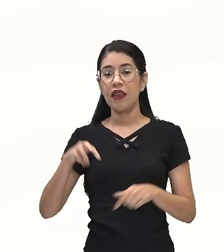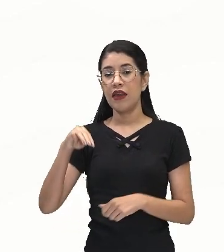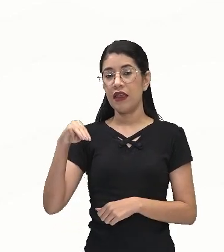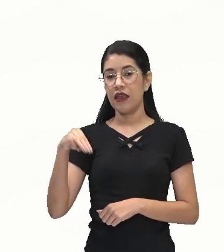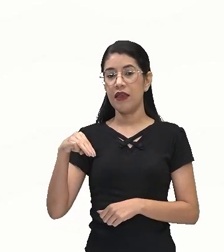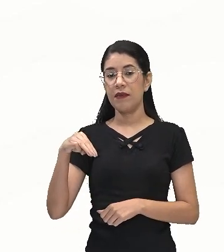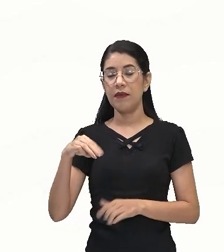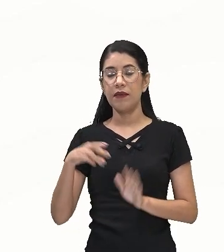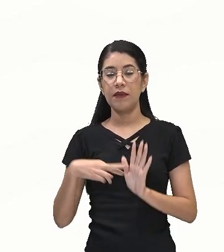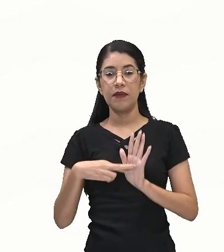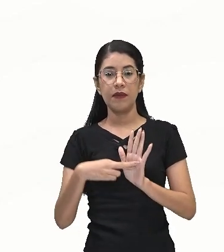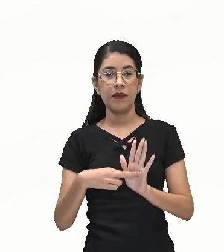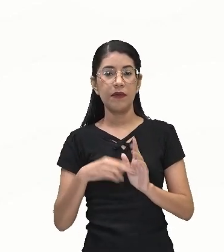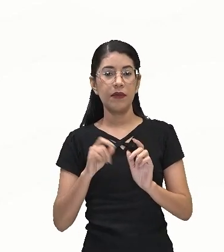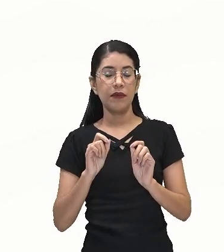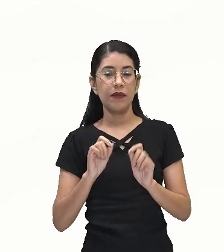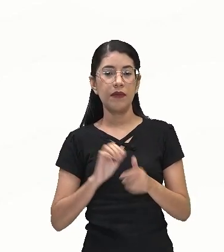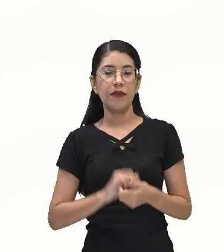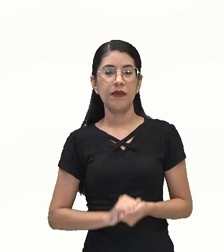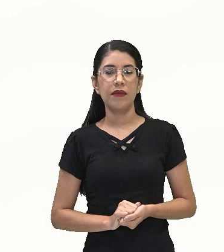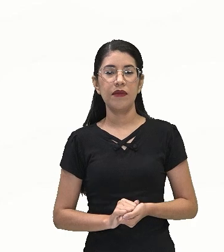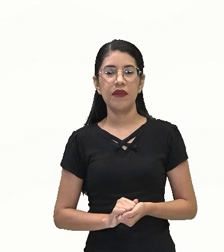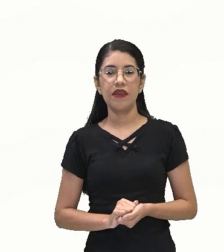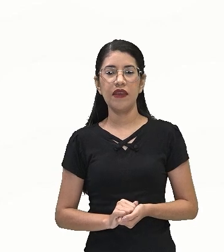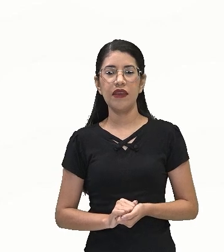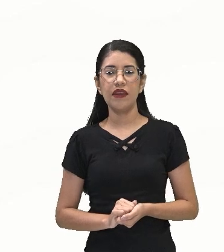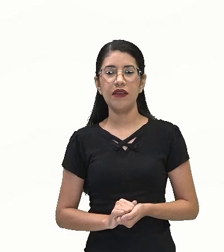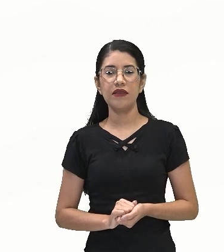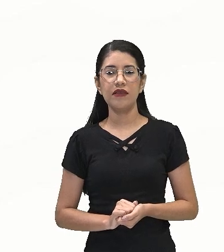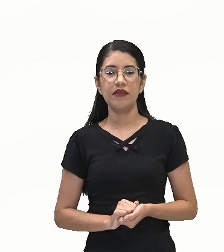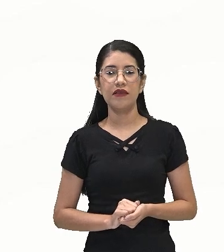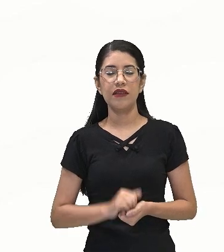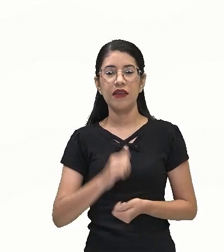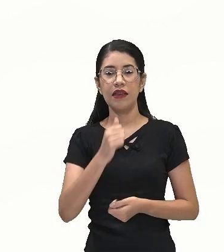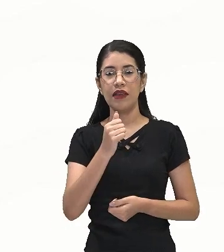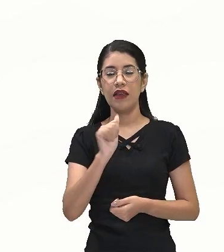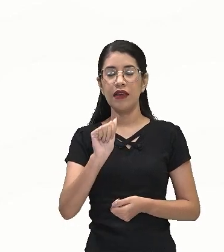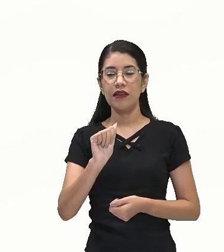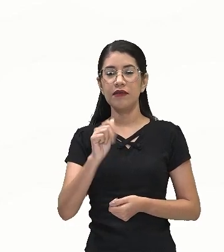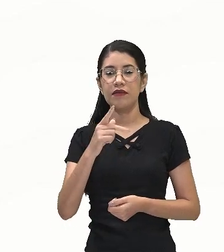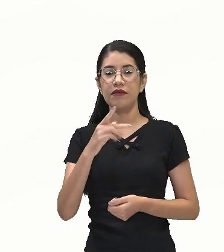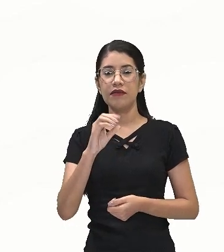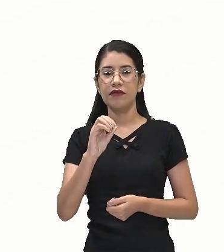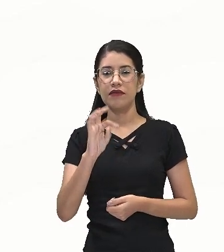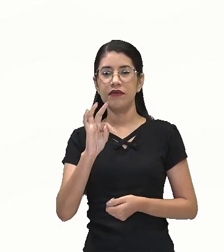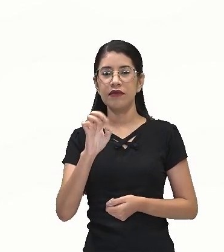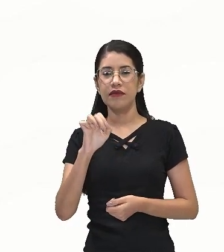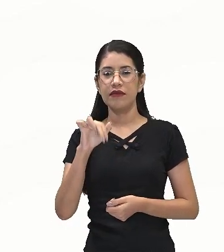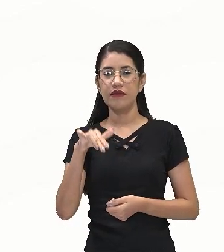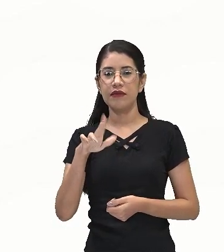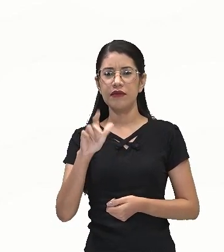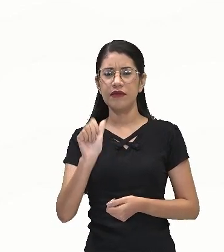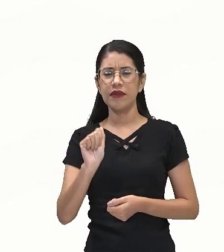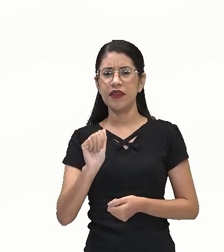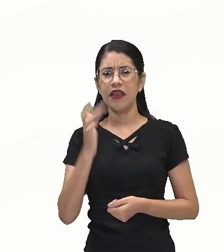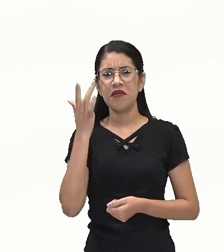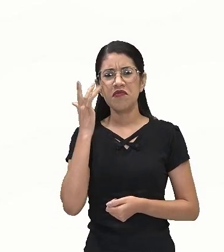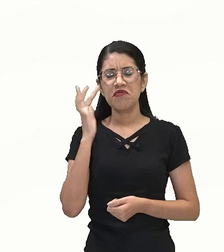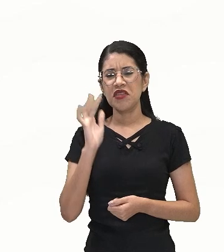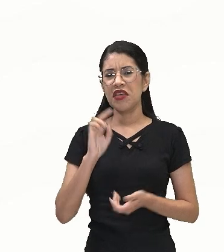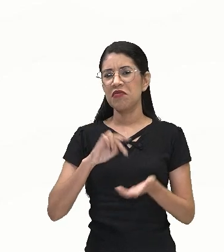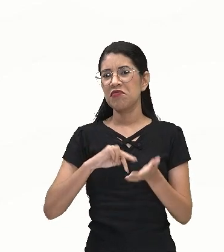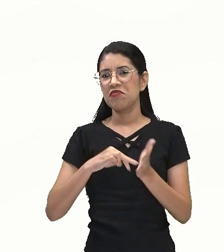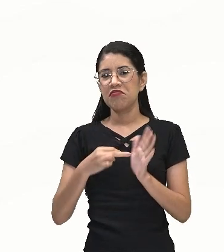nossas fórmulas, vai ser o quê? A medida do apótema. Professor, não sei nem o que